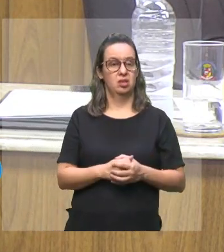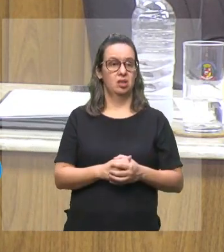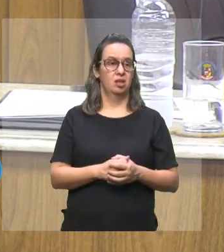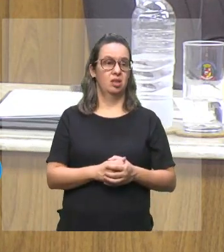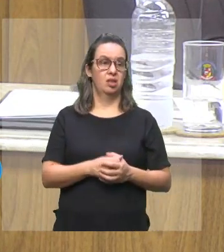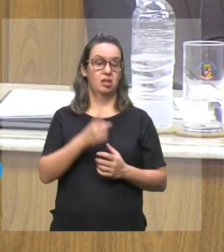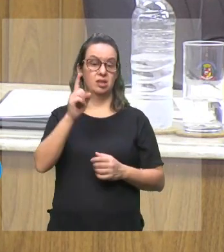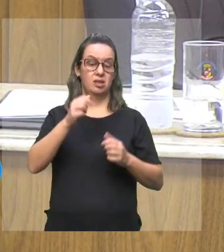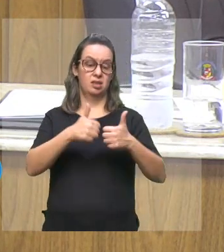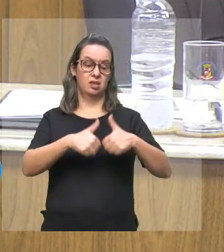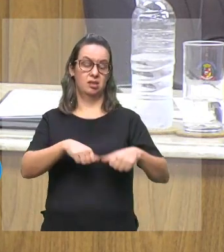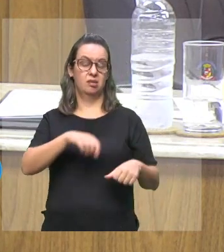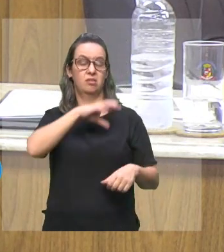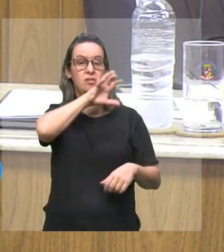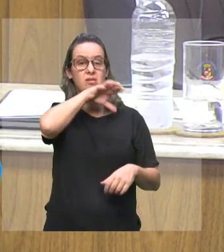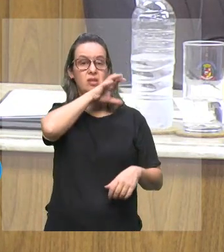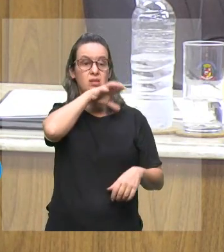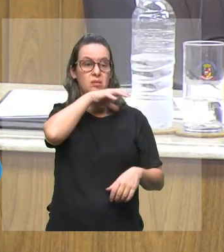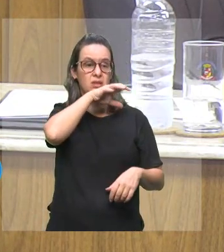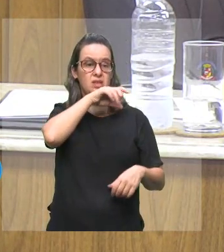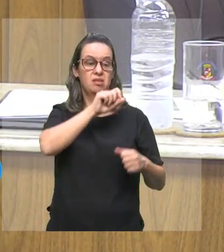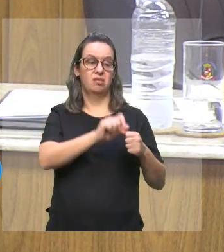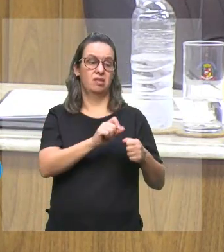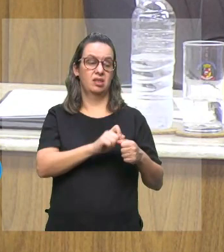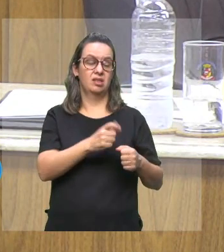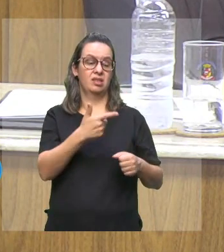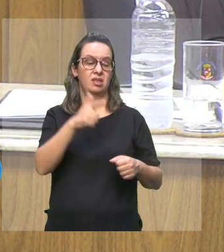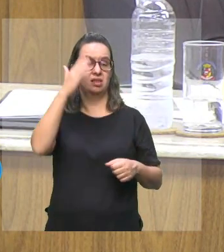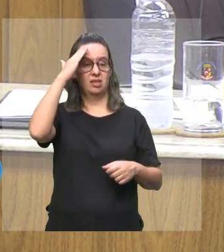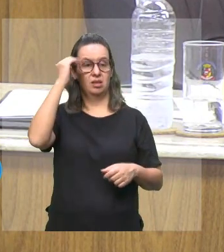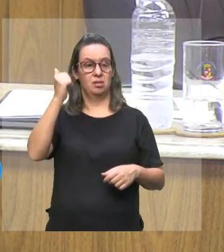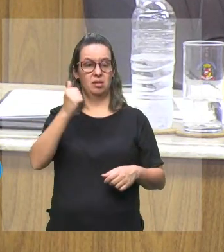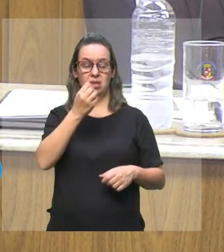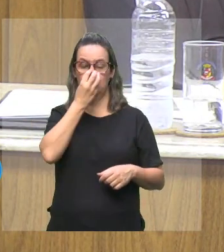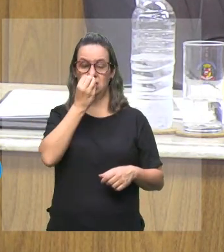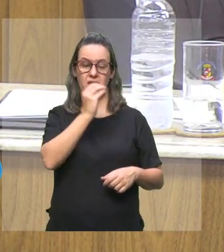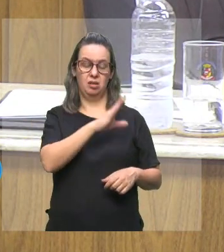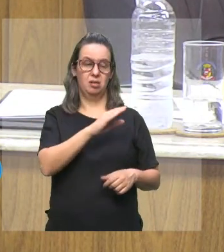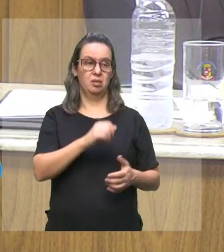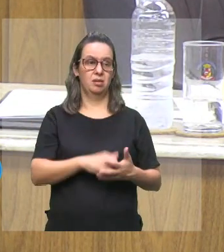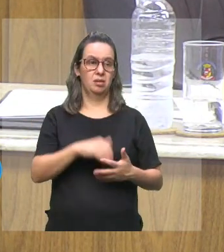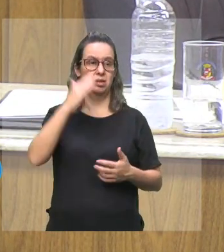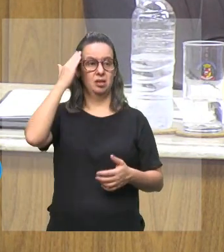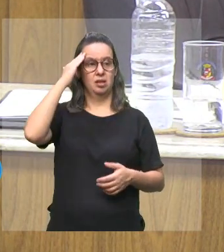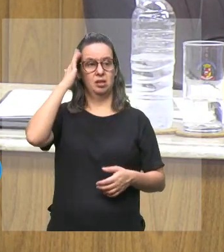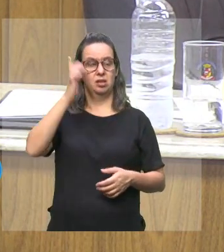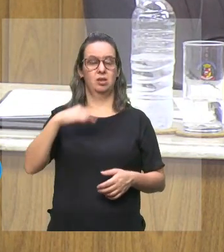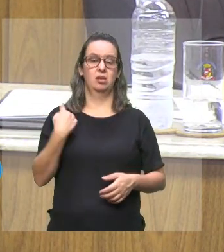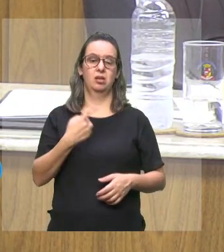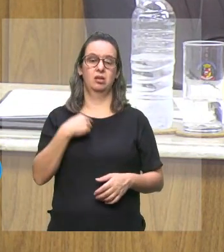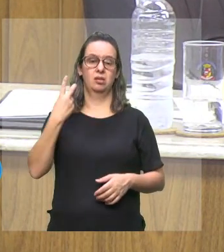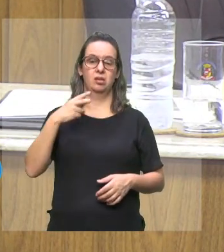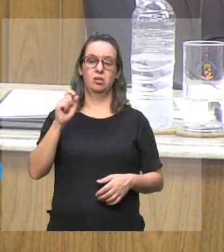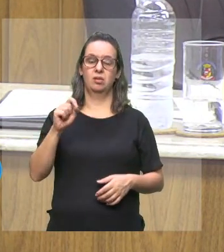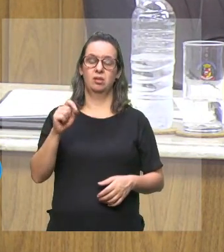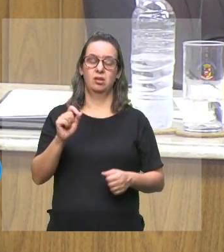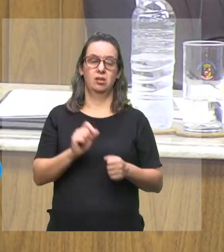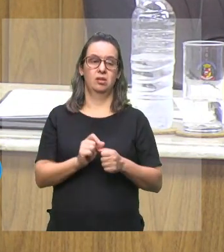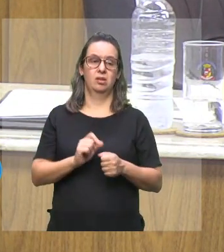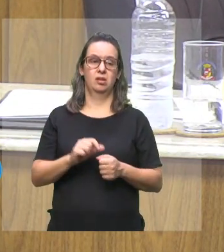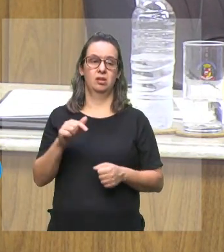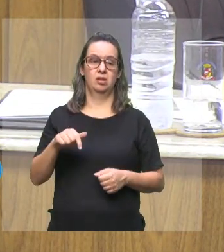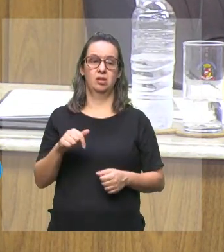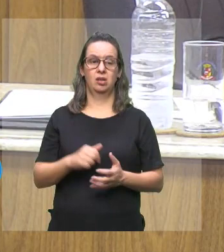abandona. Então, para a gente repensar o nosso papel enquanto vereadores, o que estamos fazendo aqui, qual que é a nossa responsabilidade? Porque, de